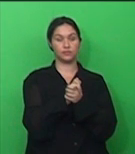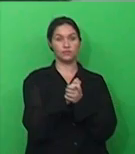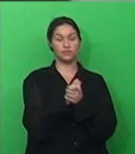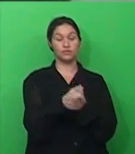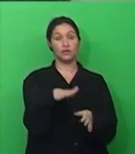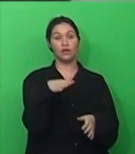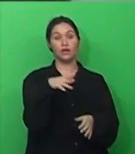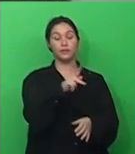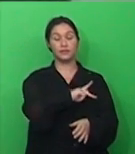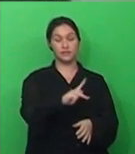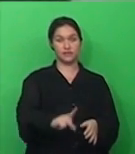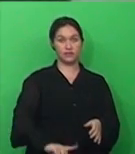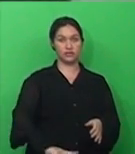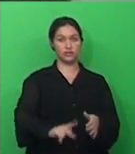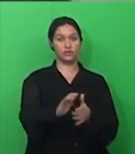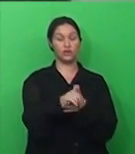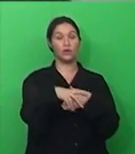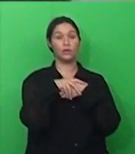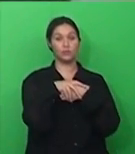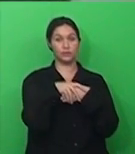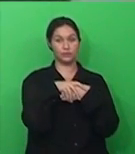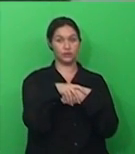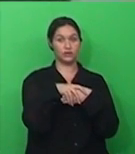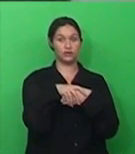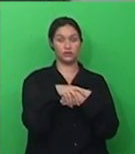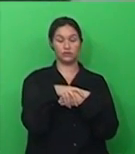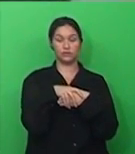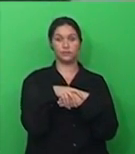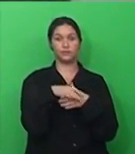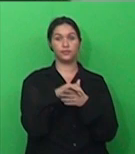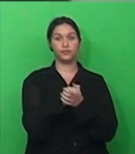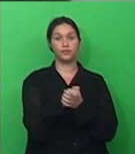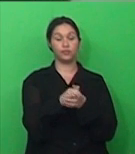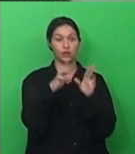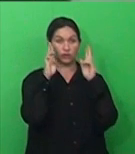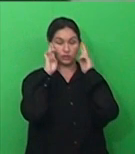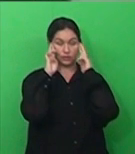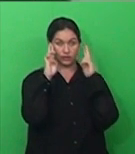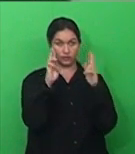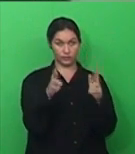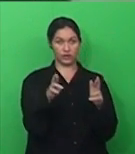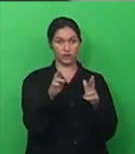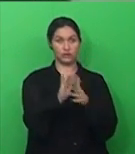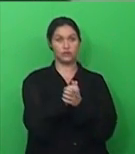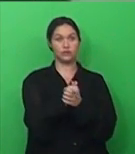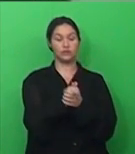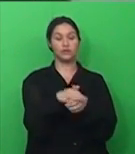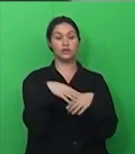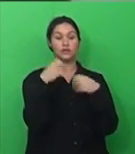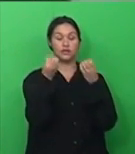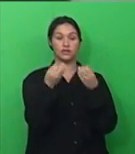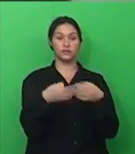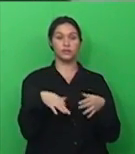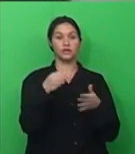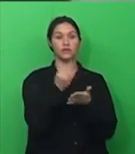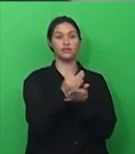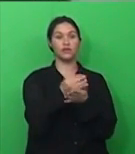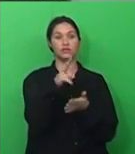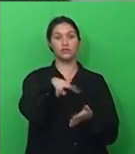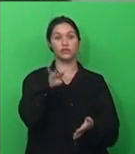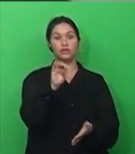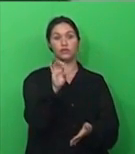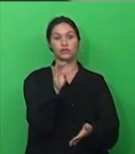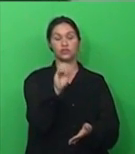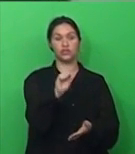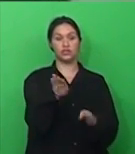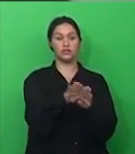Senhor presidente, cumprimento vossa cordialmente, dirijo-me vossa excelência para justificar a ausência do vereador Tita Belloli e